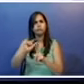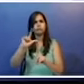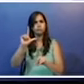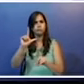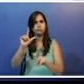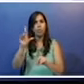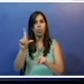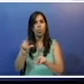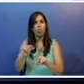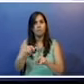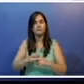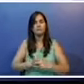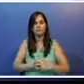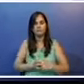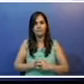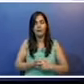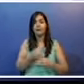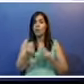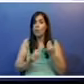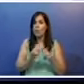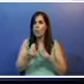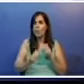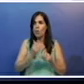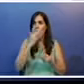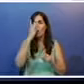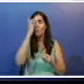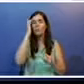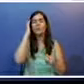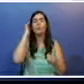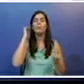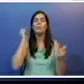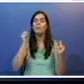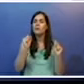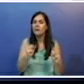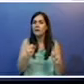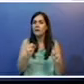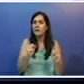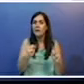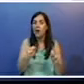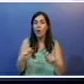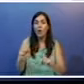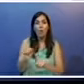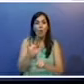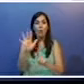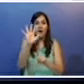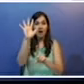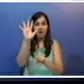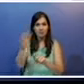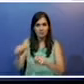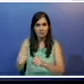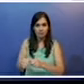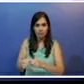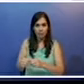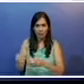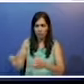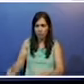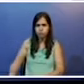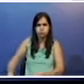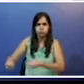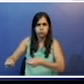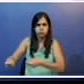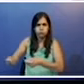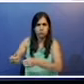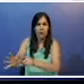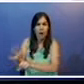Como o poder de conferir calor do GLP, aquele gás utilizado no botijão de gás de